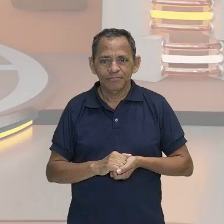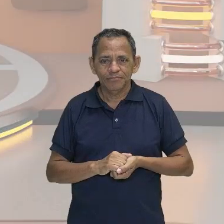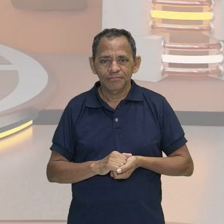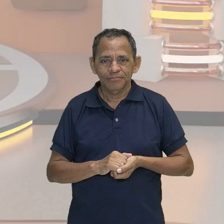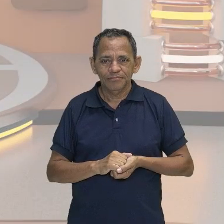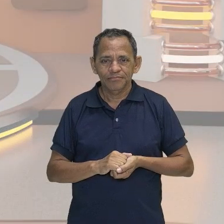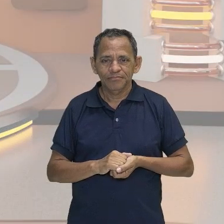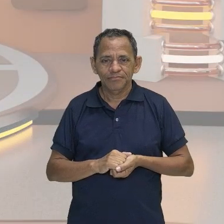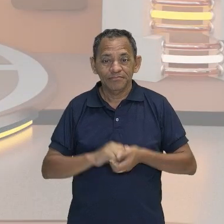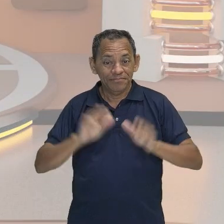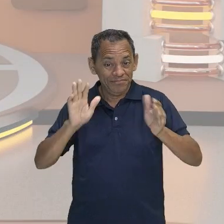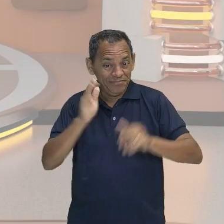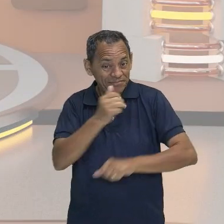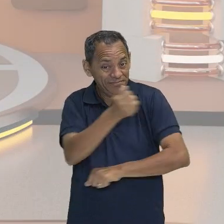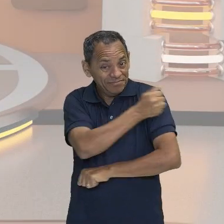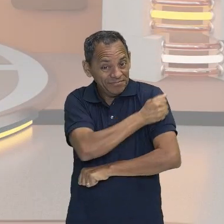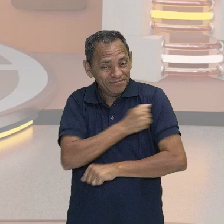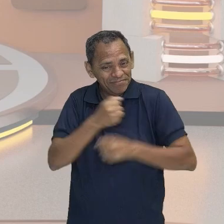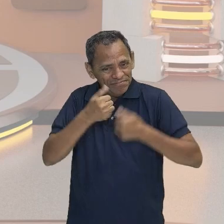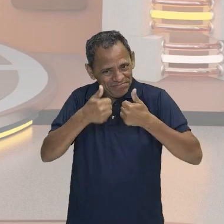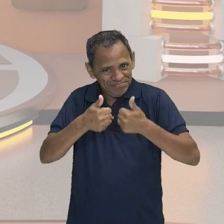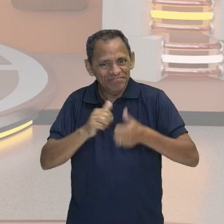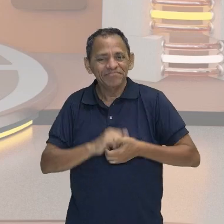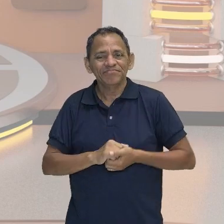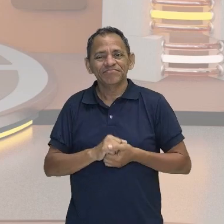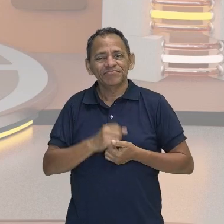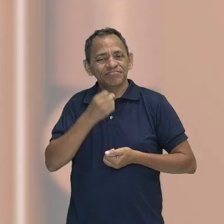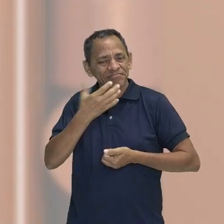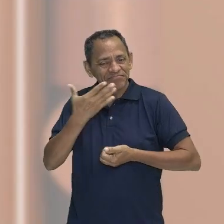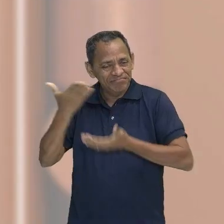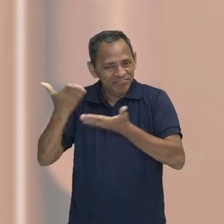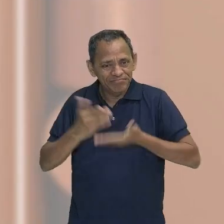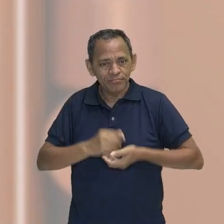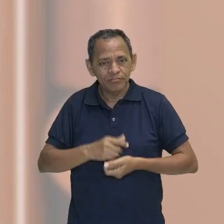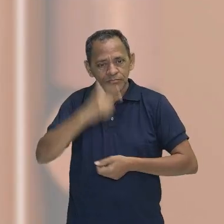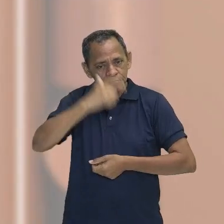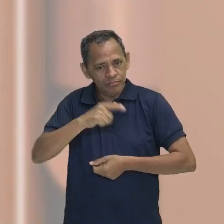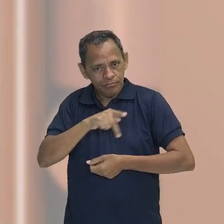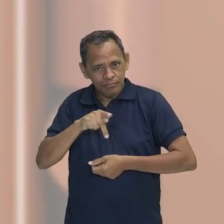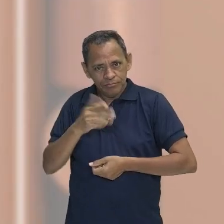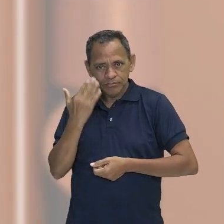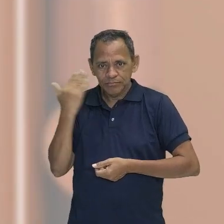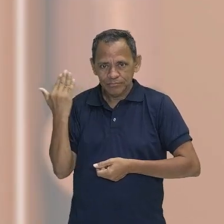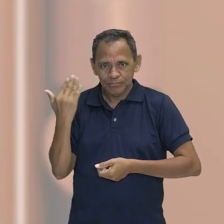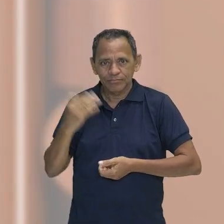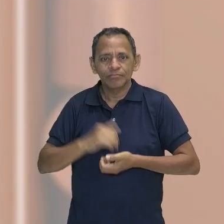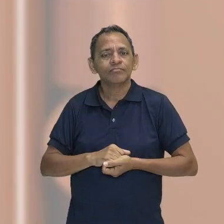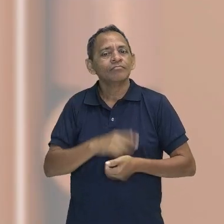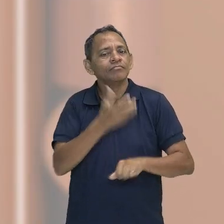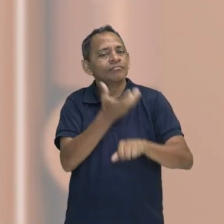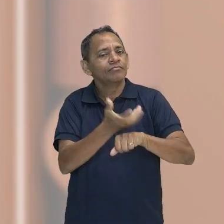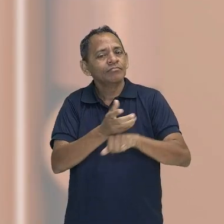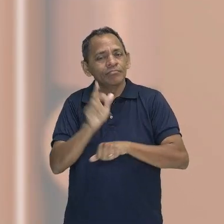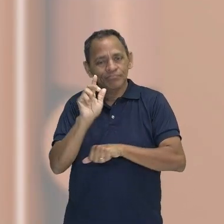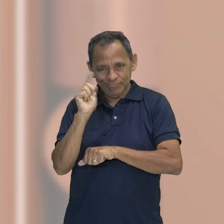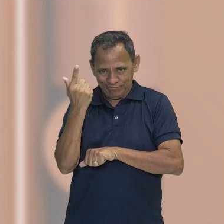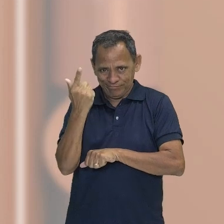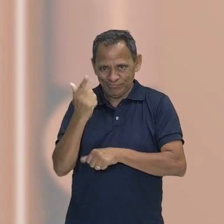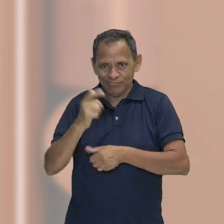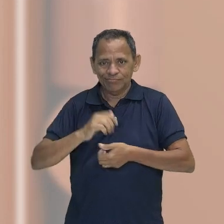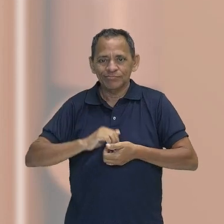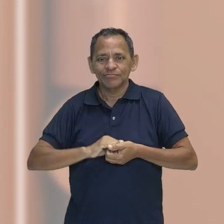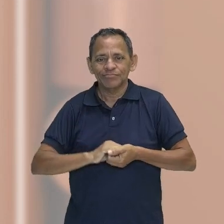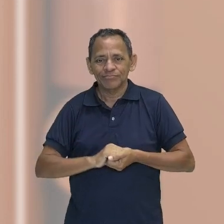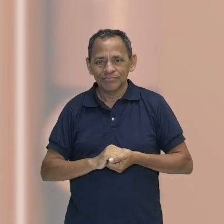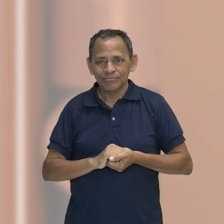Olá, tudo bem com vocês? Sejam todos bem-vindos. Sou a professora Andresa Xavier, professora do componente